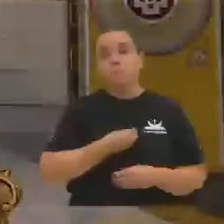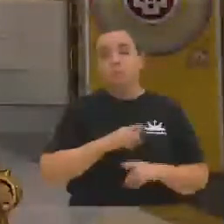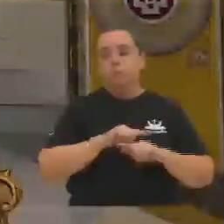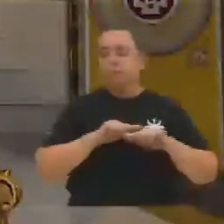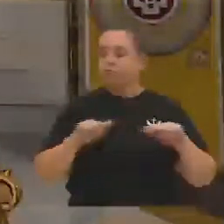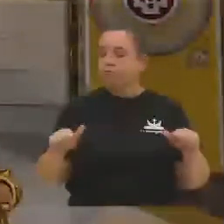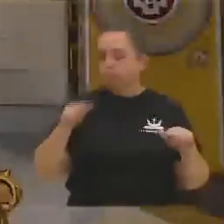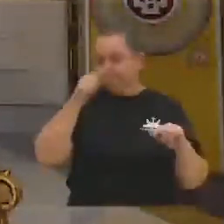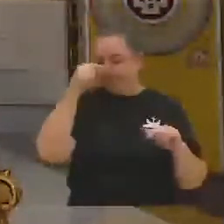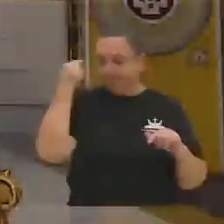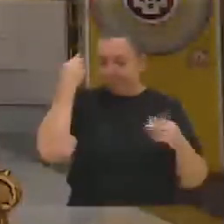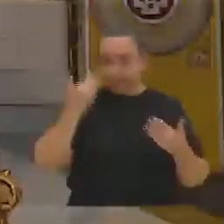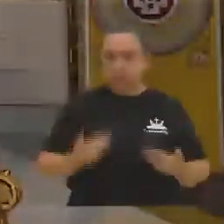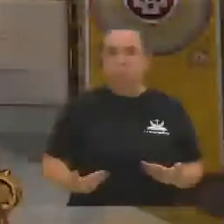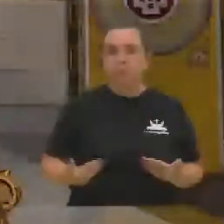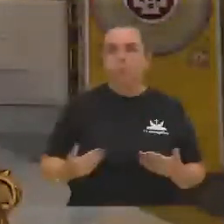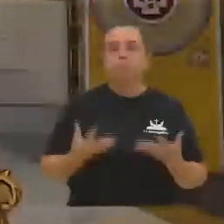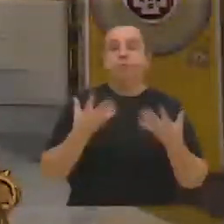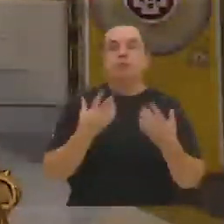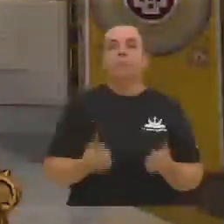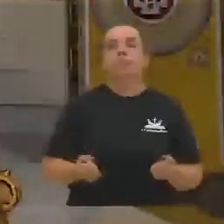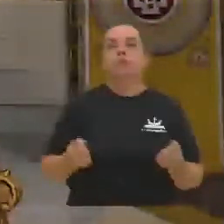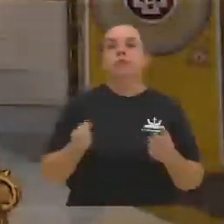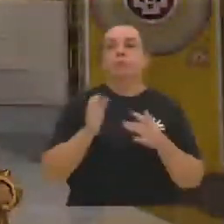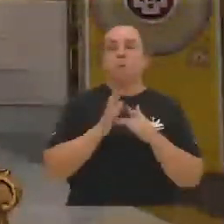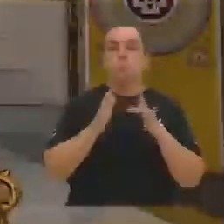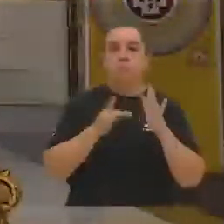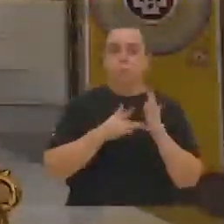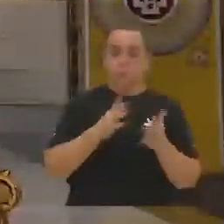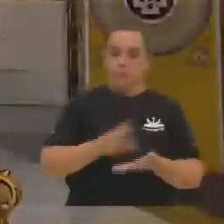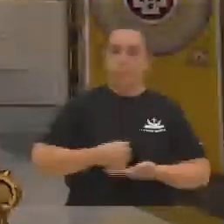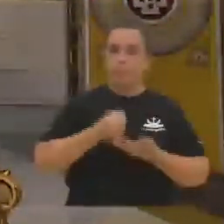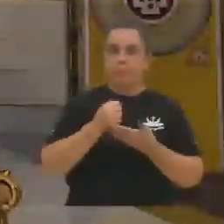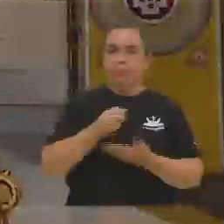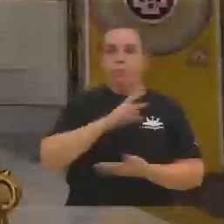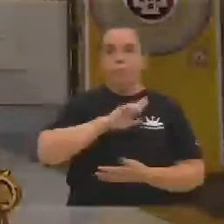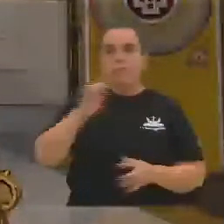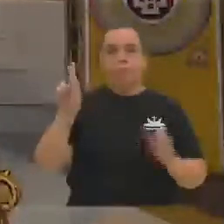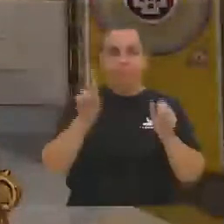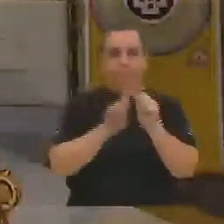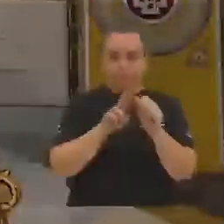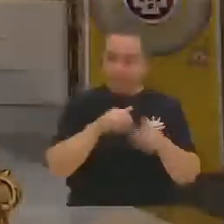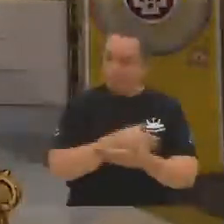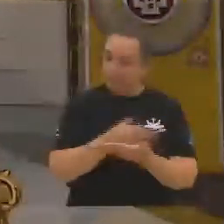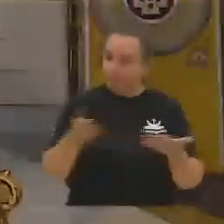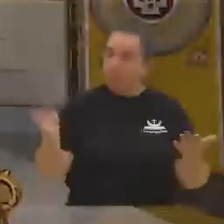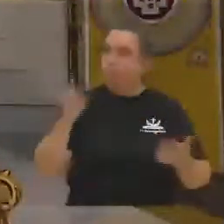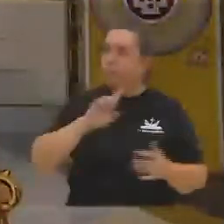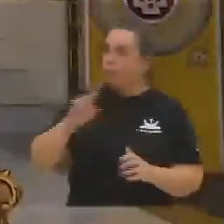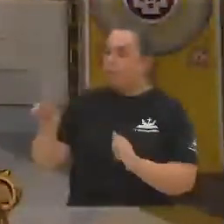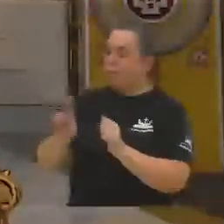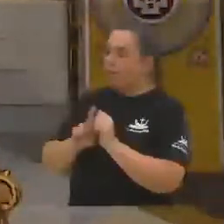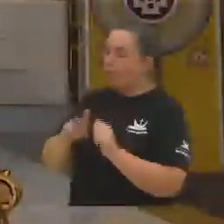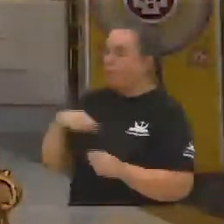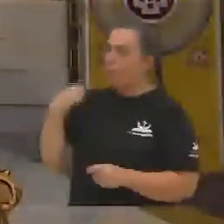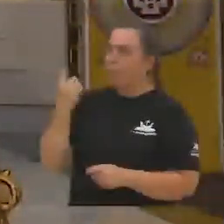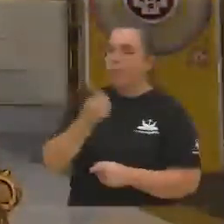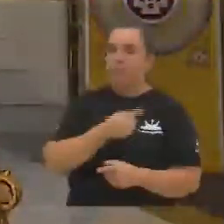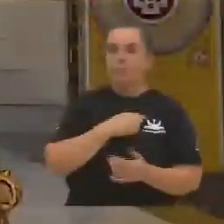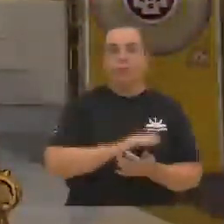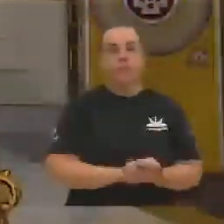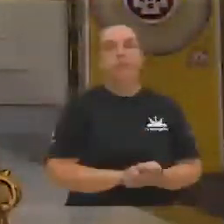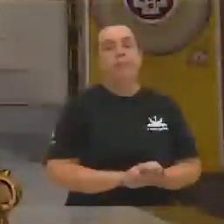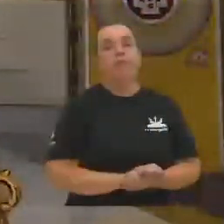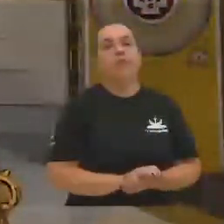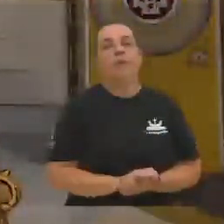em santidade para acolhermos o Salvador. O Senhor esteja convosco. Ele está no meio